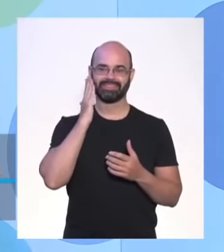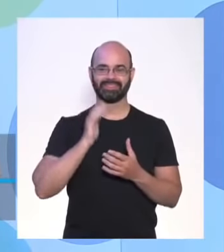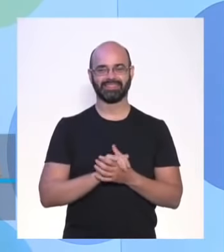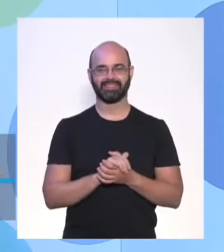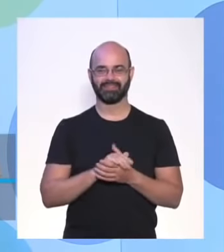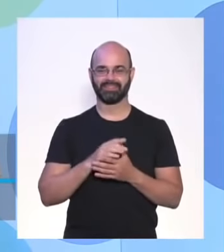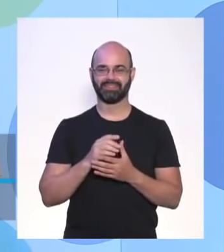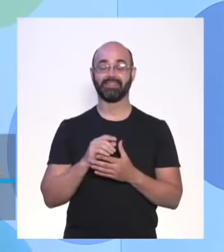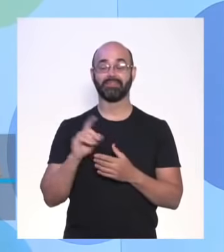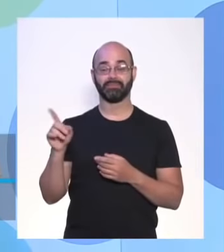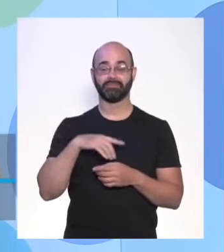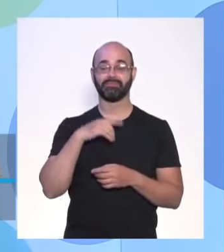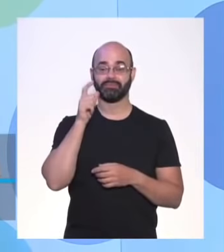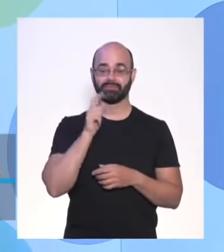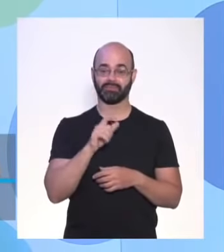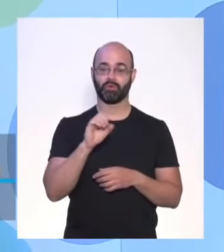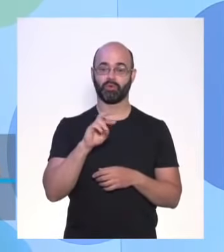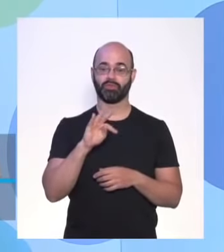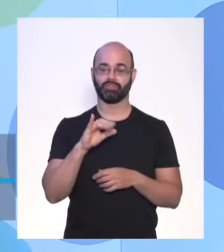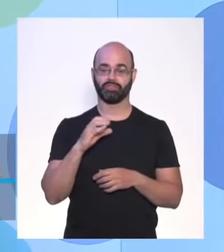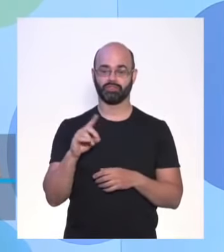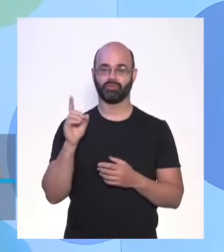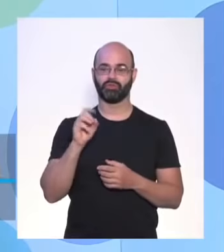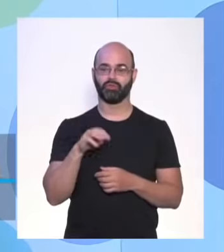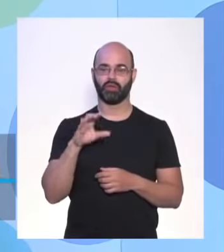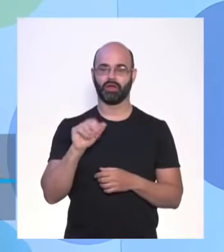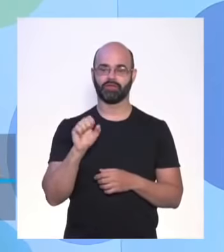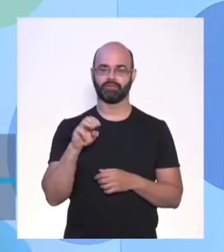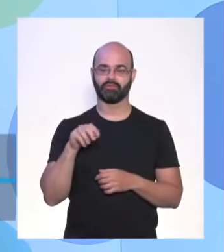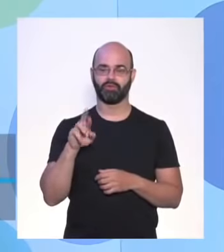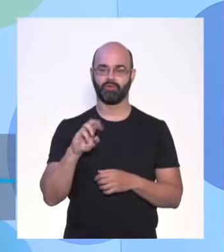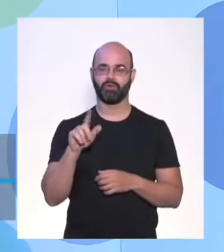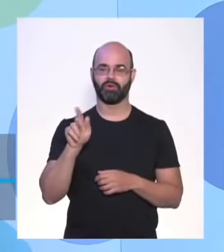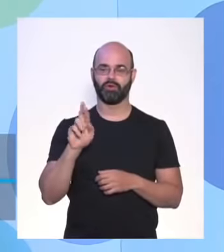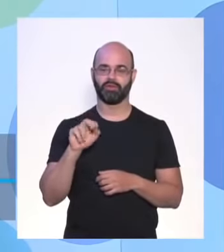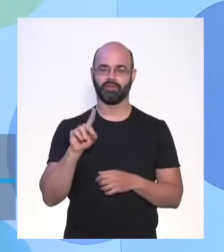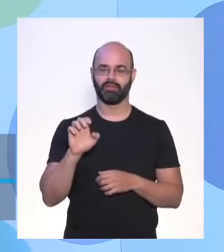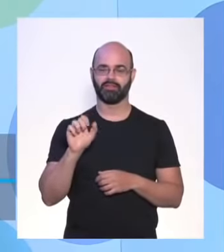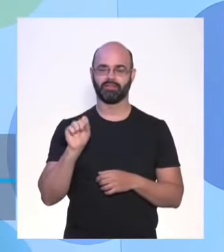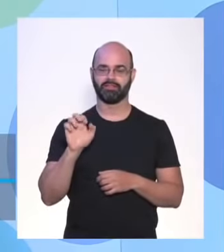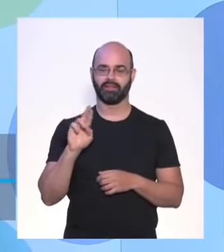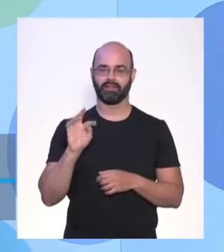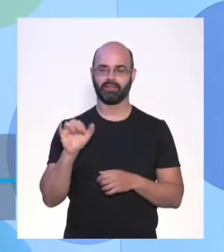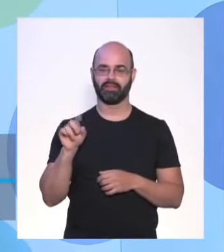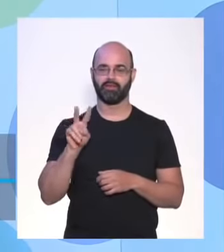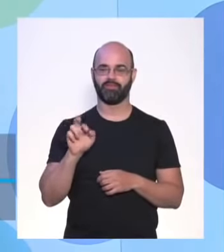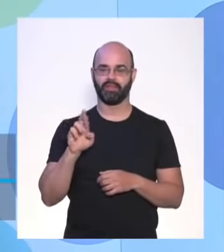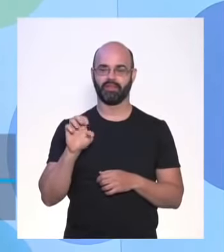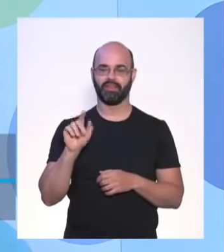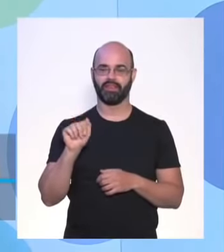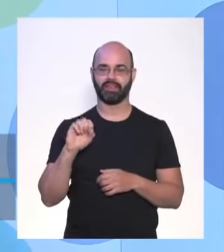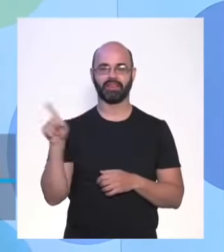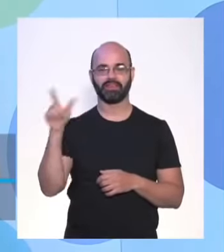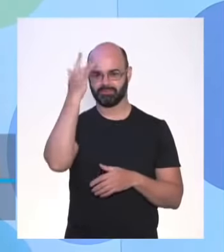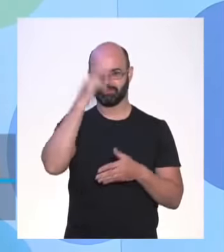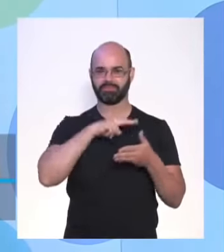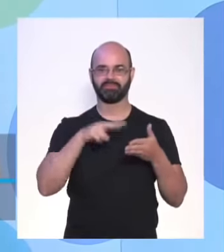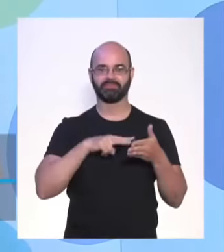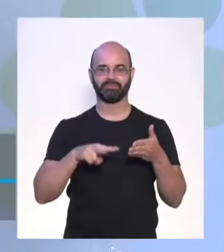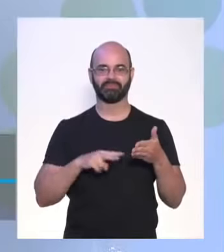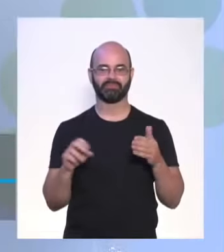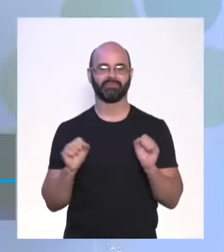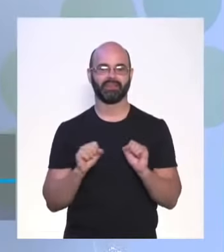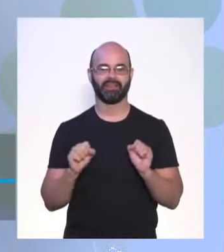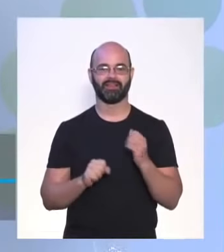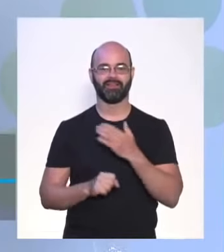Cortiço Dom Casmurro Grande Sertão Veredas Meu Pé de Laranja Lima e por aí vai mas só gosta de e os cem